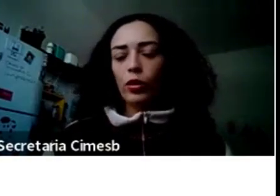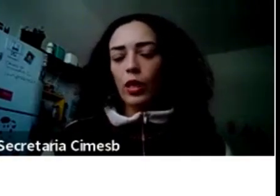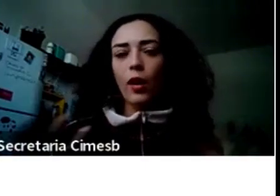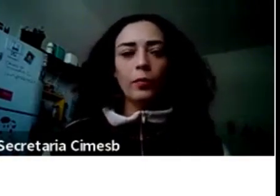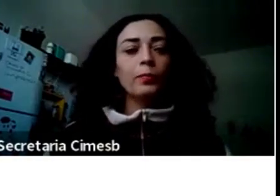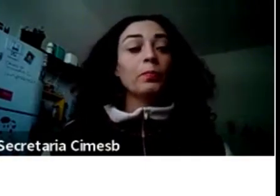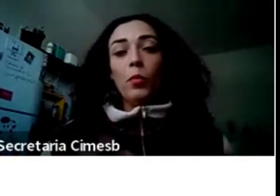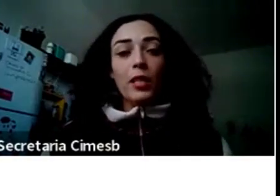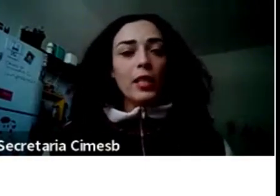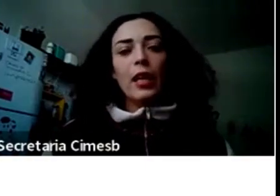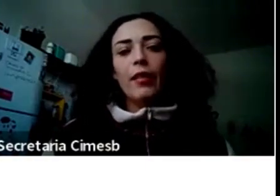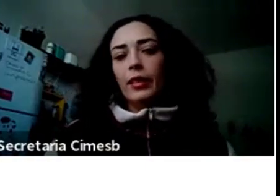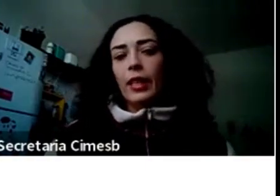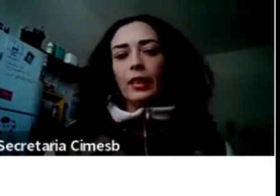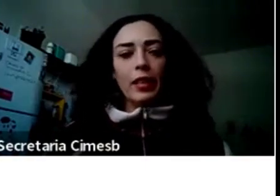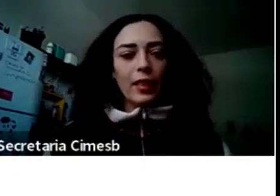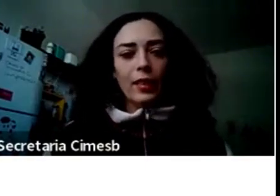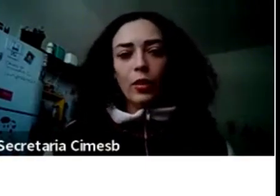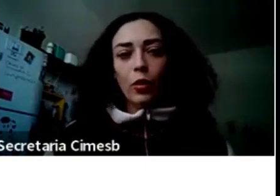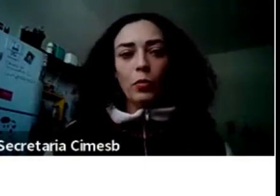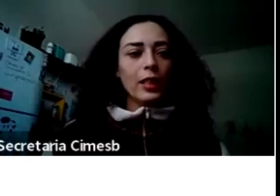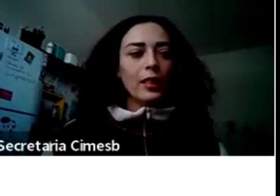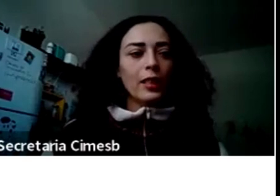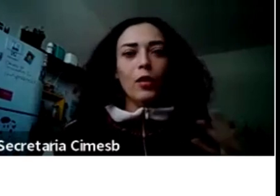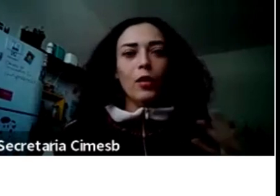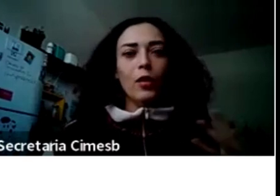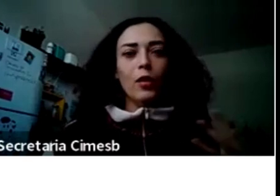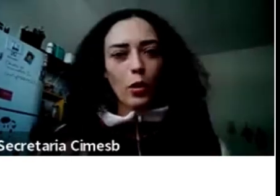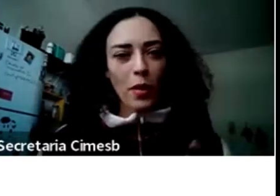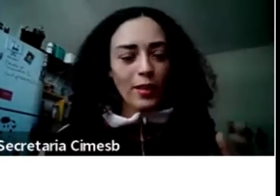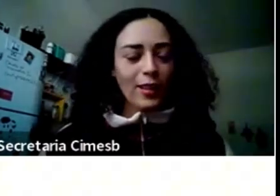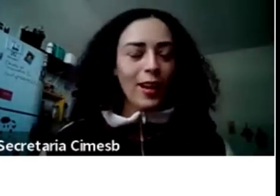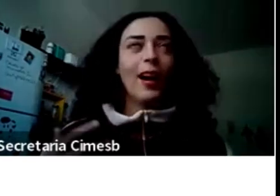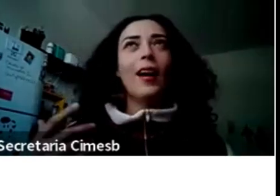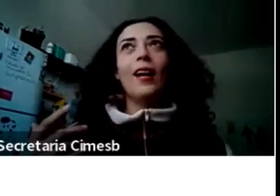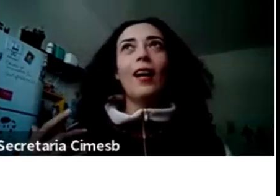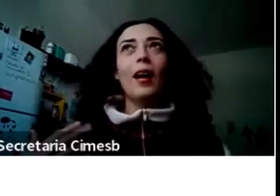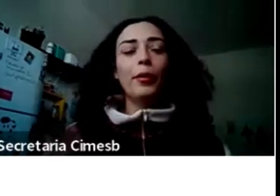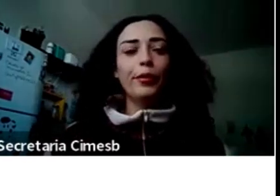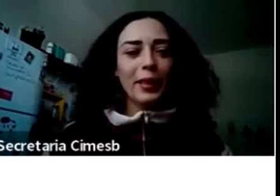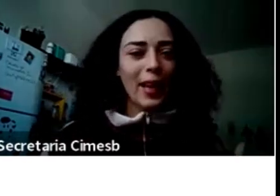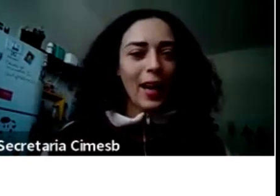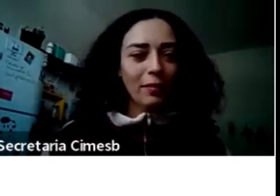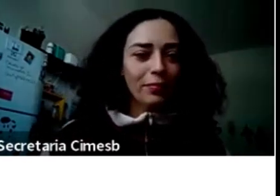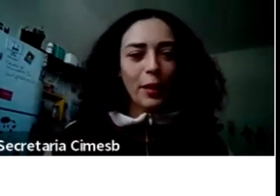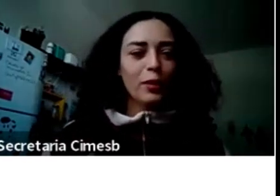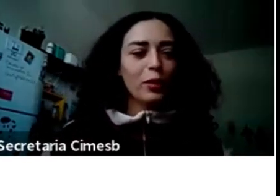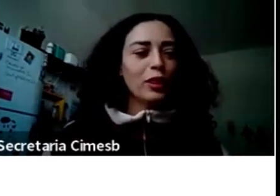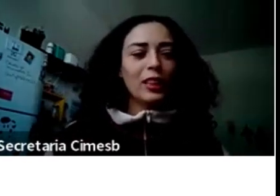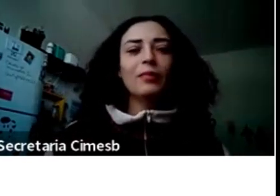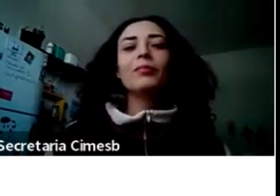na rede social, que como assim a filha dela não ia ter acesso à comunicação, e o negócio começa a